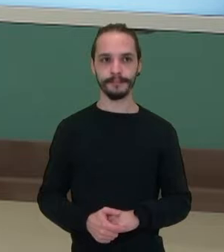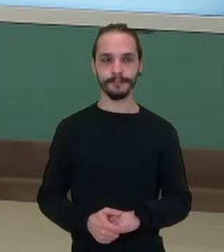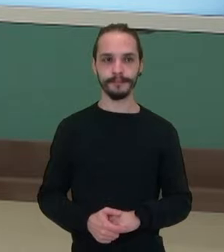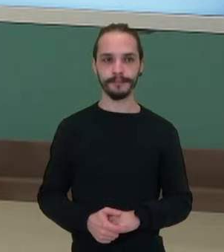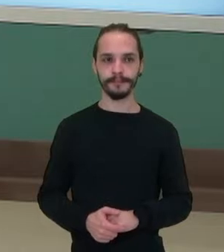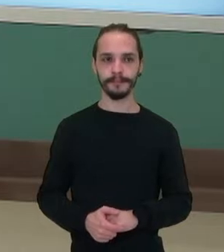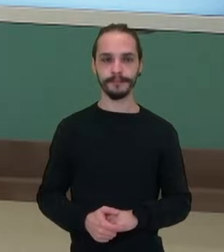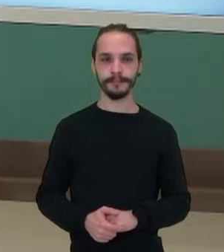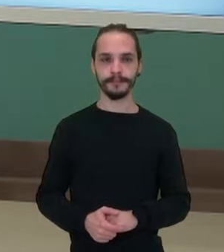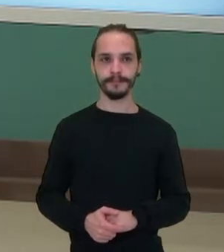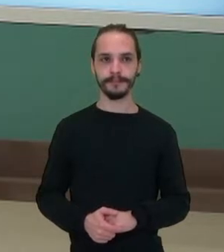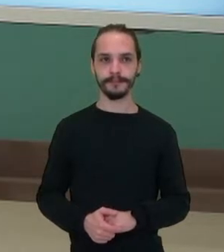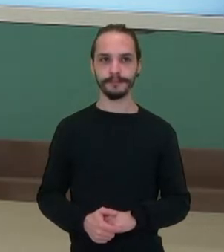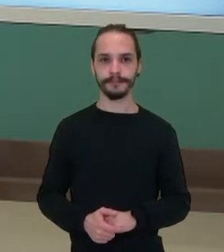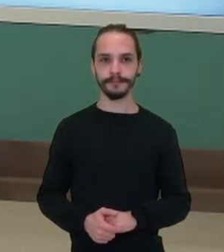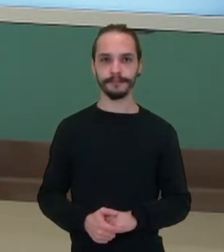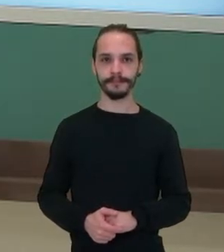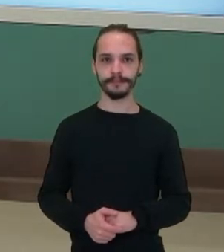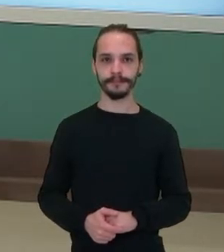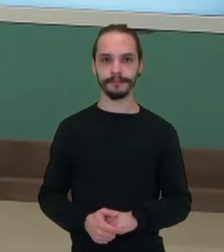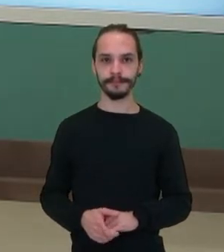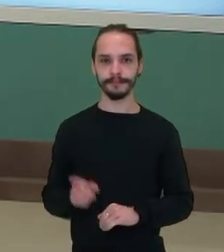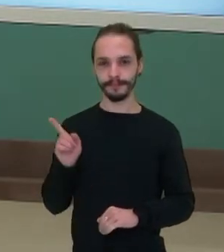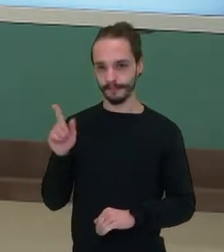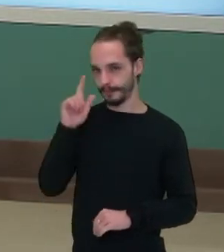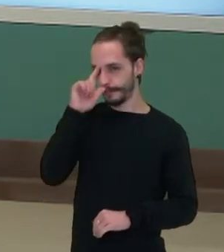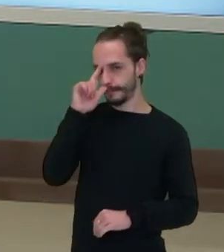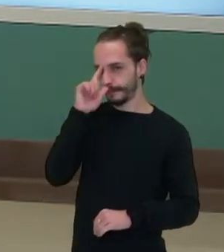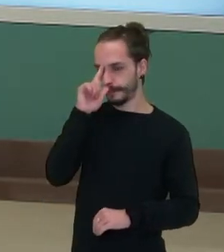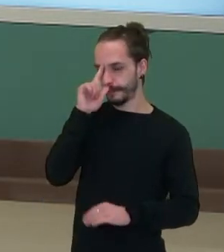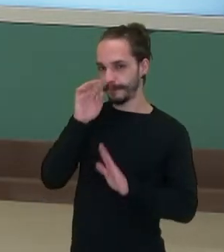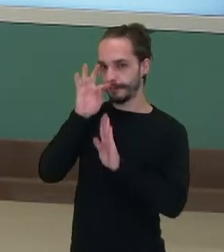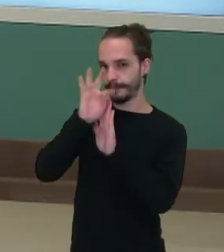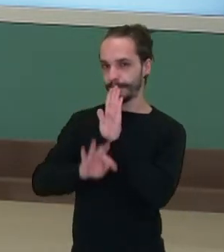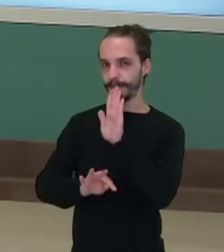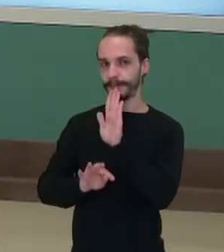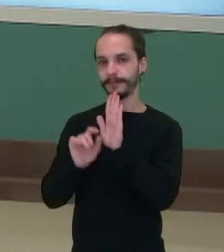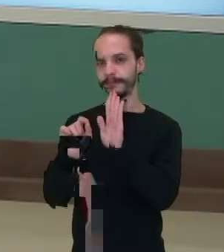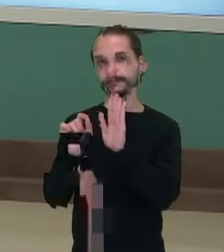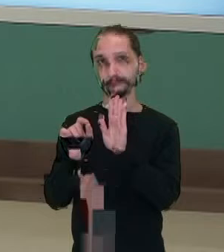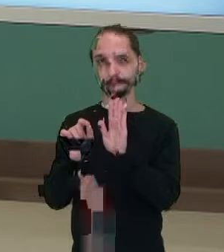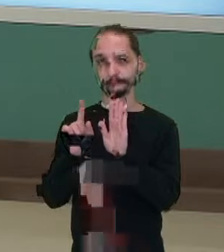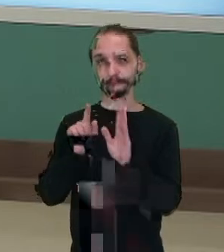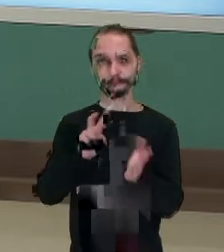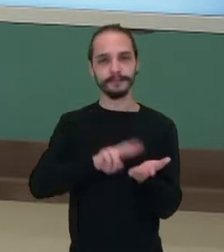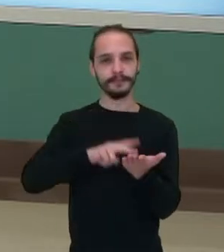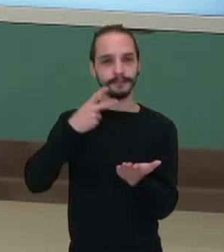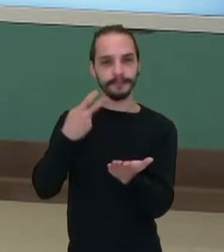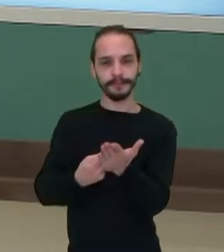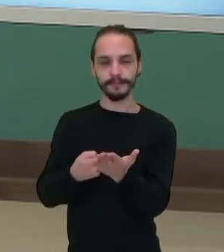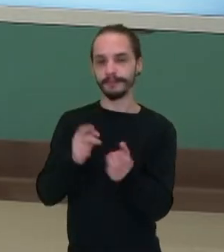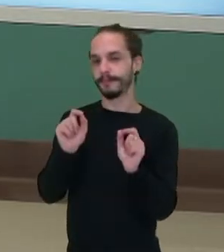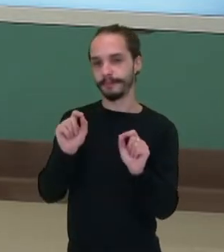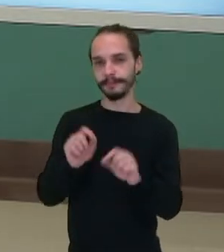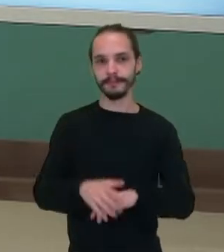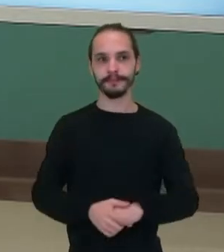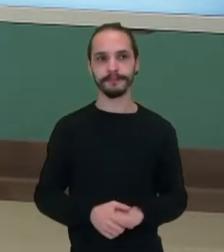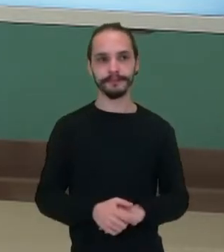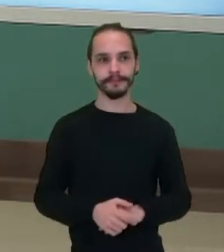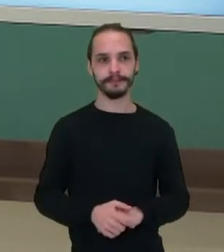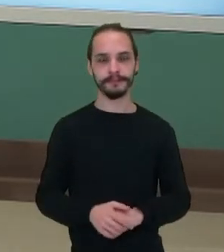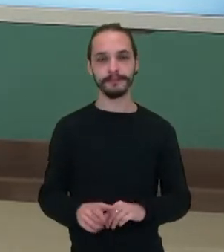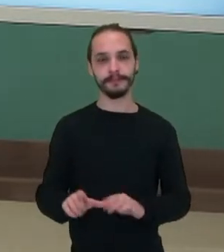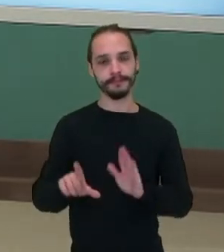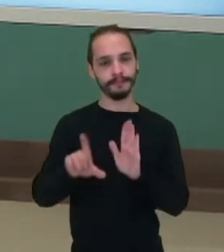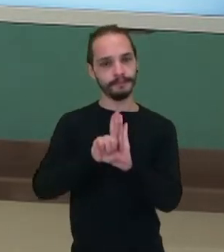inde partes contraria dirigir. Né? Então, esse termo que está em latim, ele traduz o seguinte: lei 3,